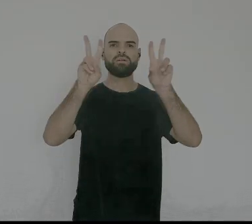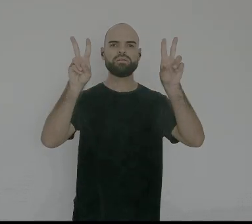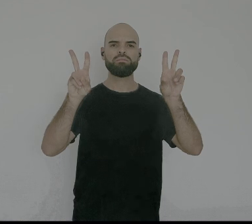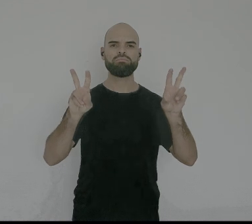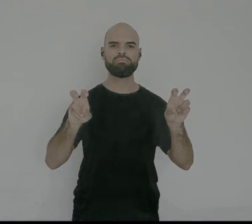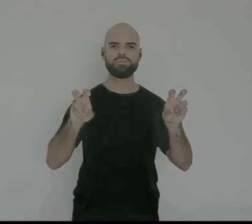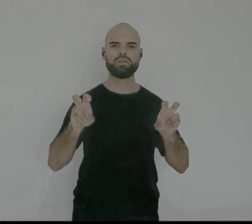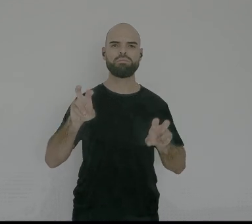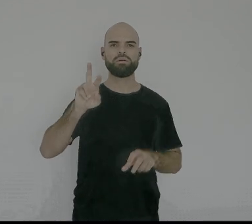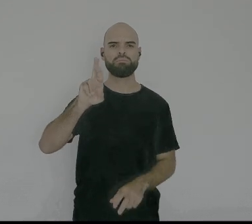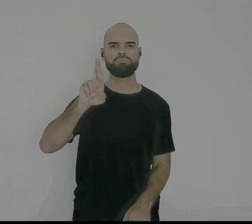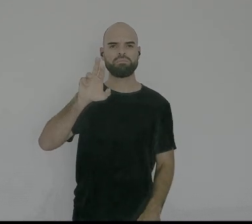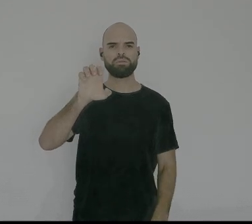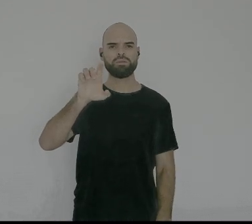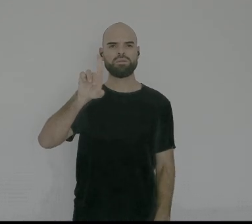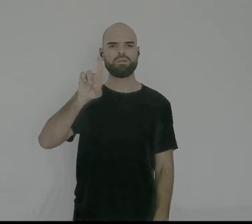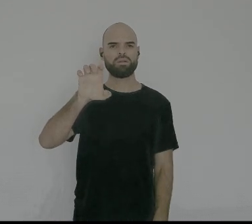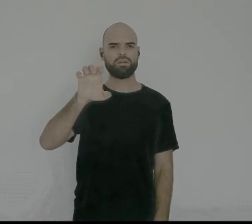Falar em rede, né,